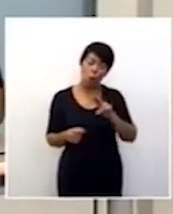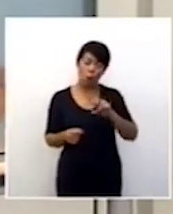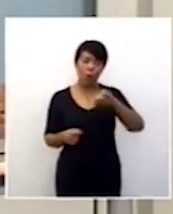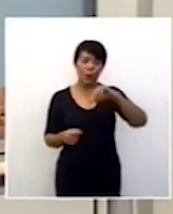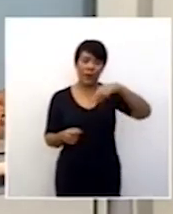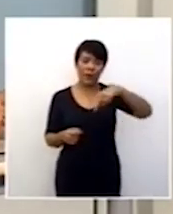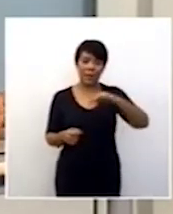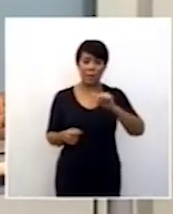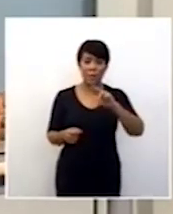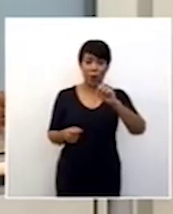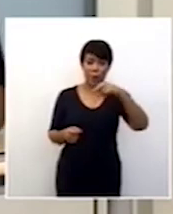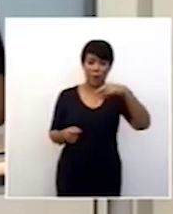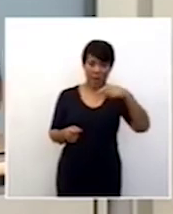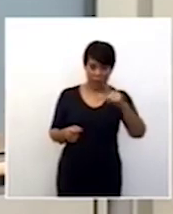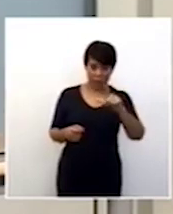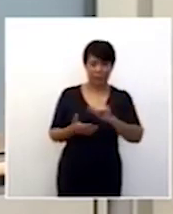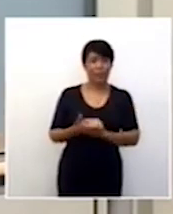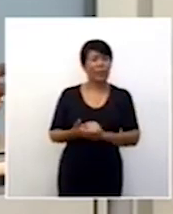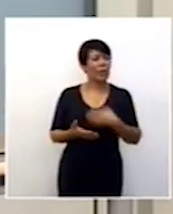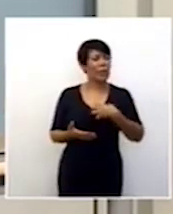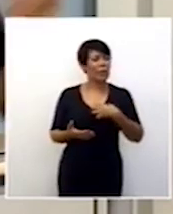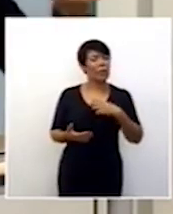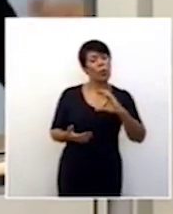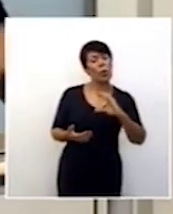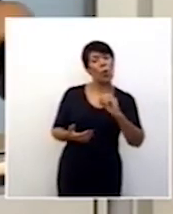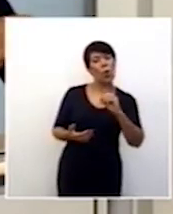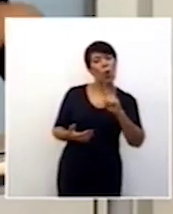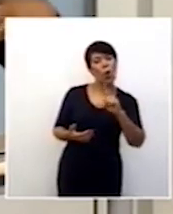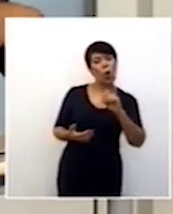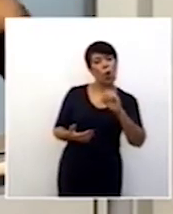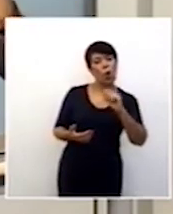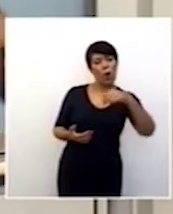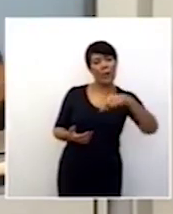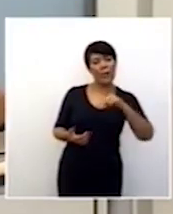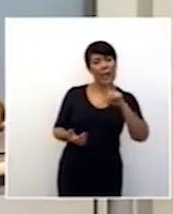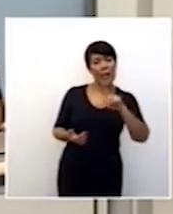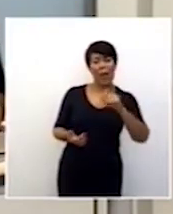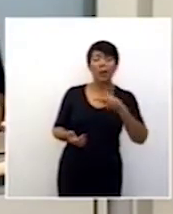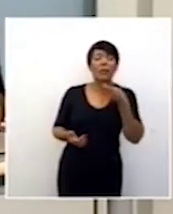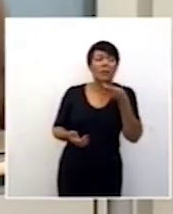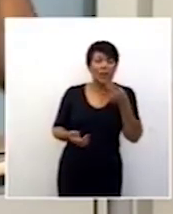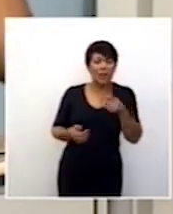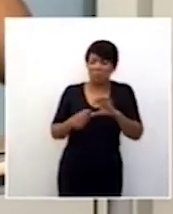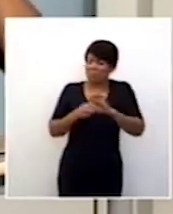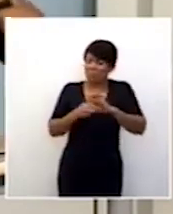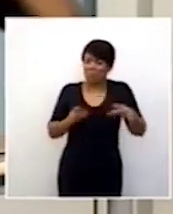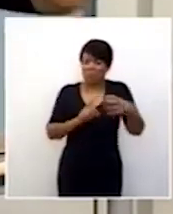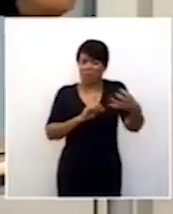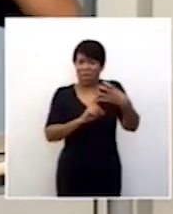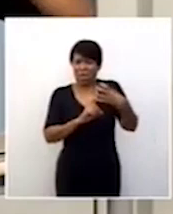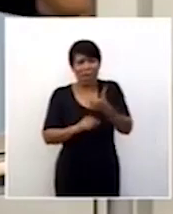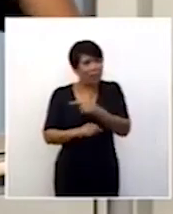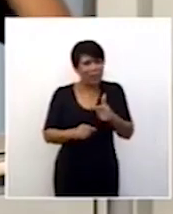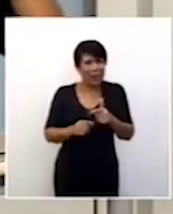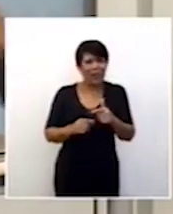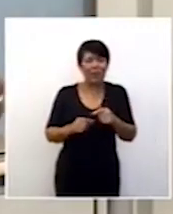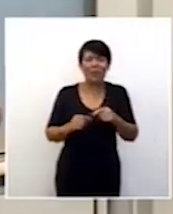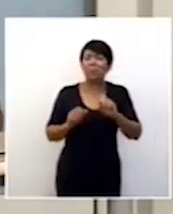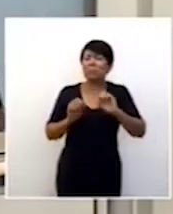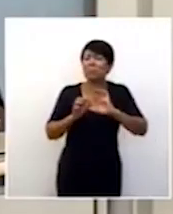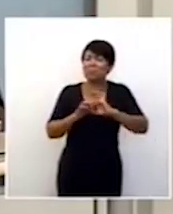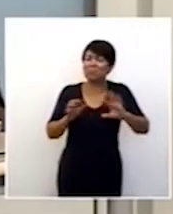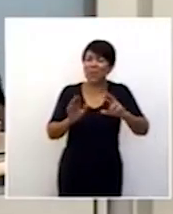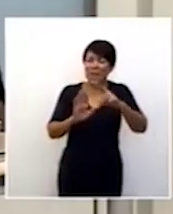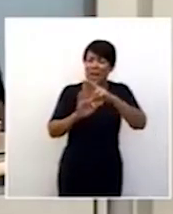chamado coloquialismo, nós podemos utilizar quando não temos aquela pressão em ficar fazendo a reflexão sobre